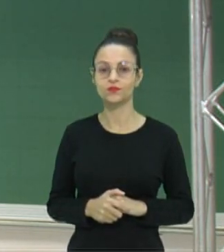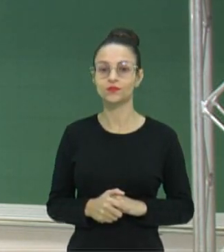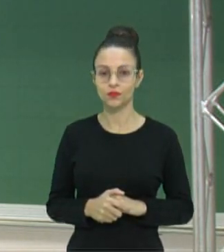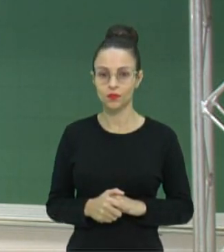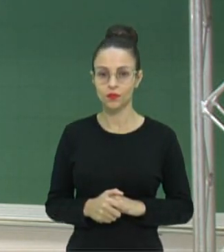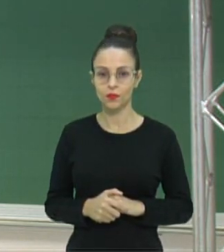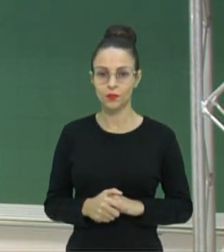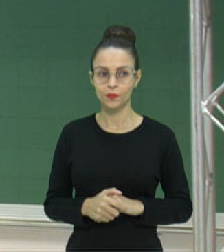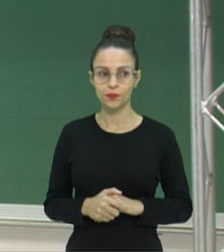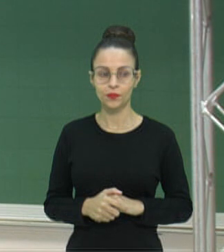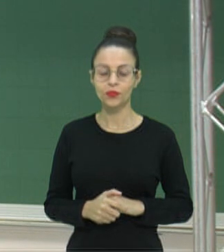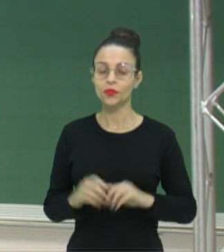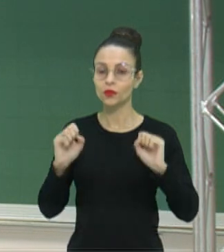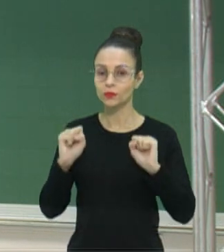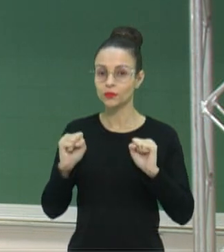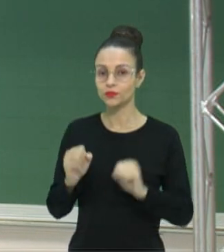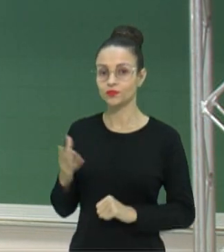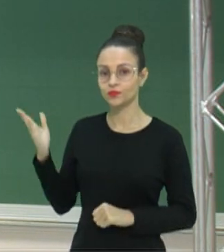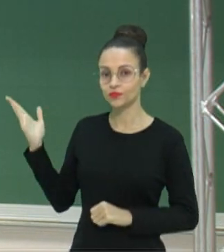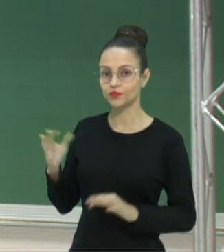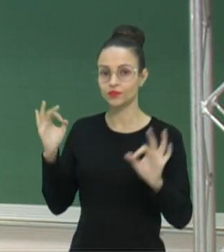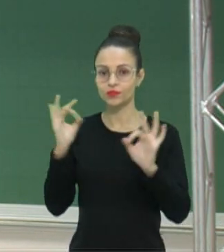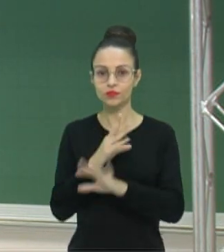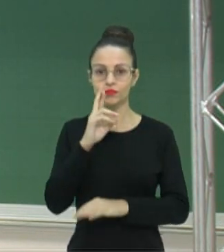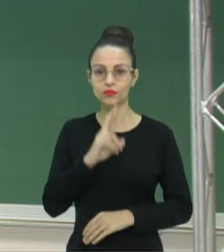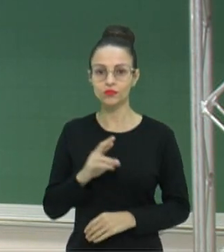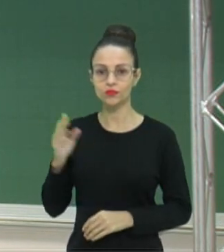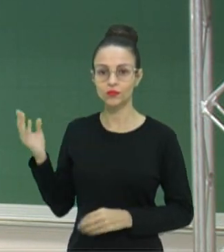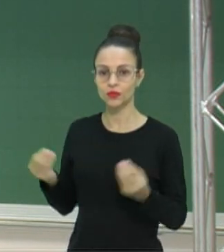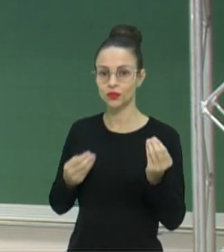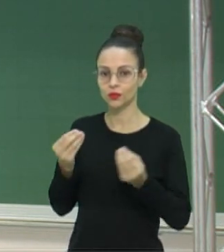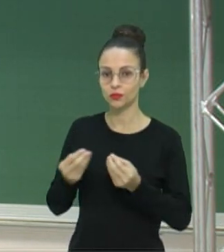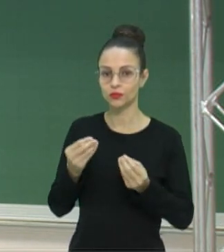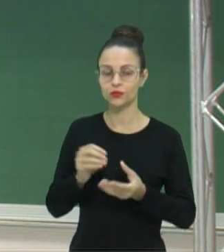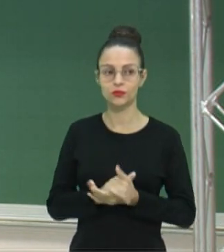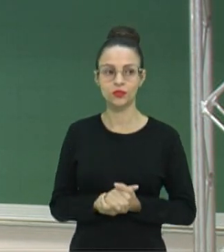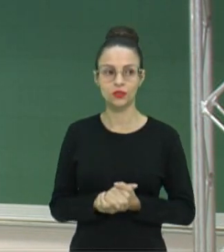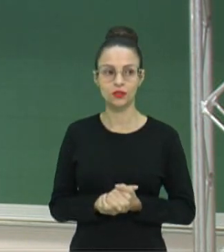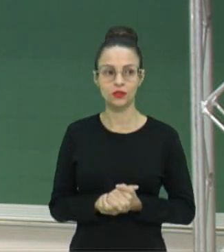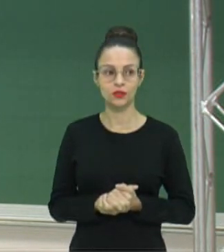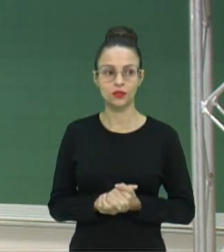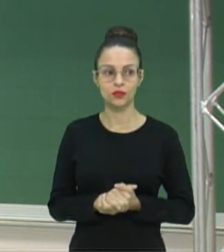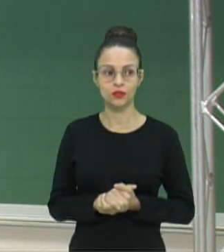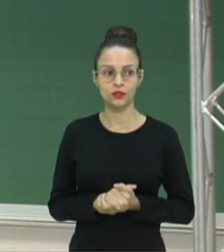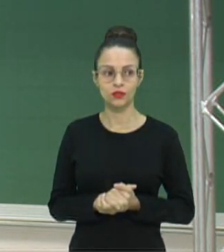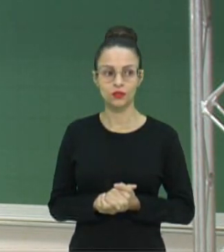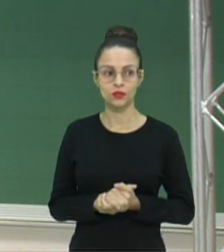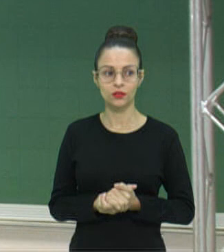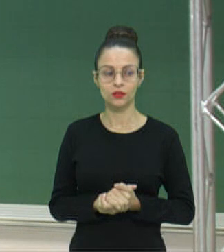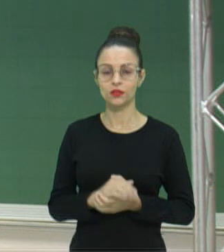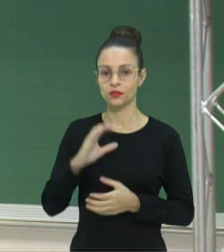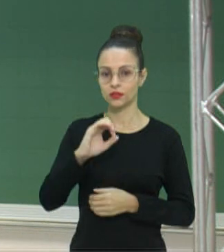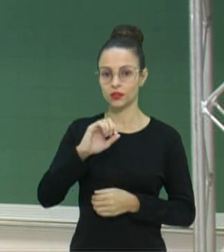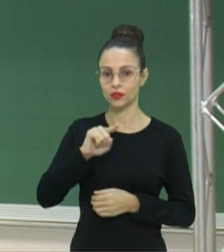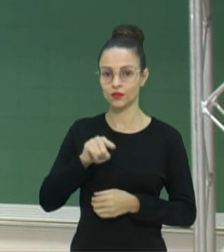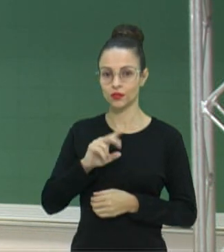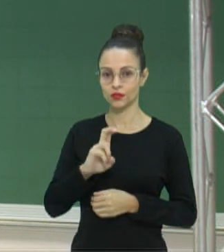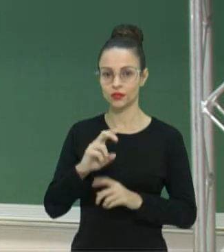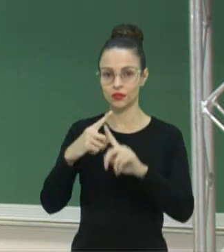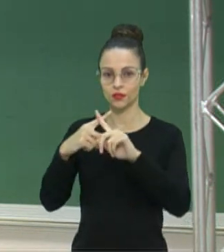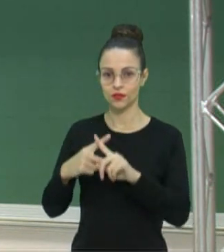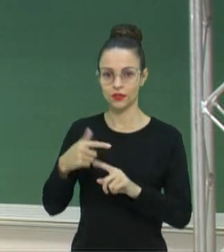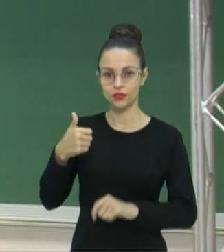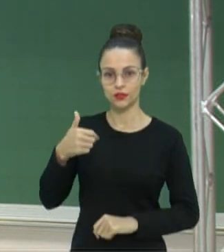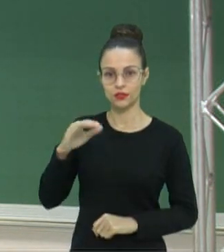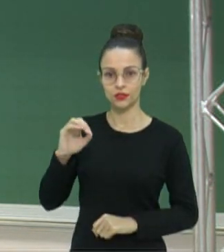Ou seja, eu posso vir aqui e terminar de resolver da seguinte forma. Eu posso ver aqui que 0,5 vezes